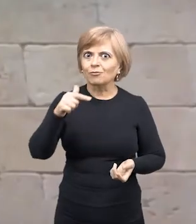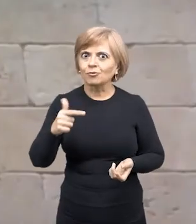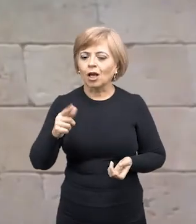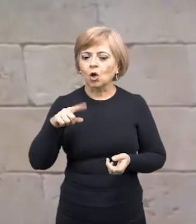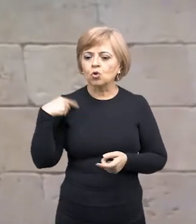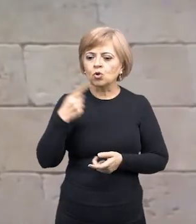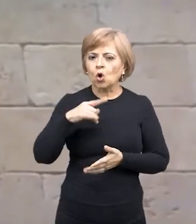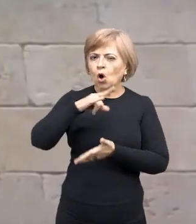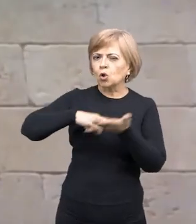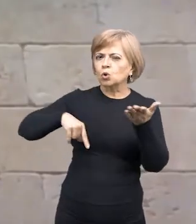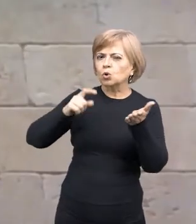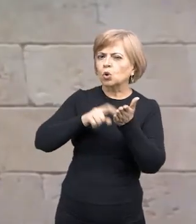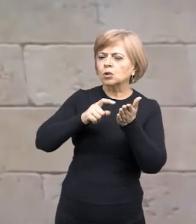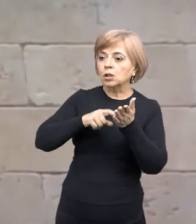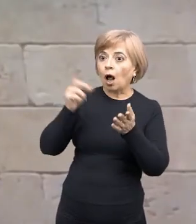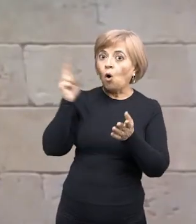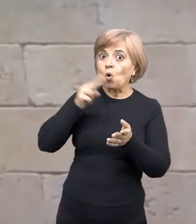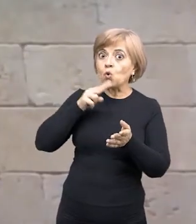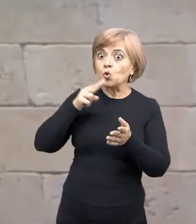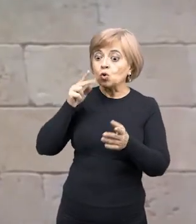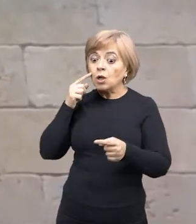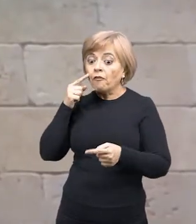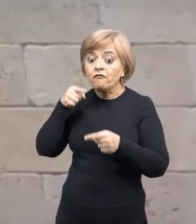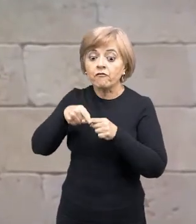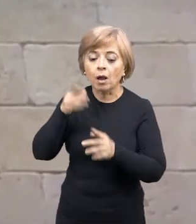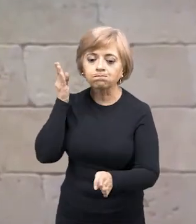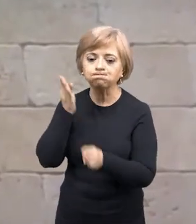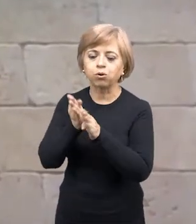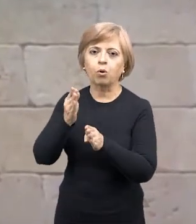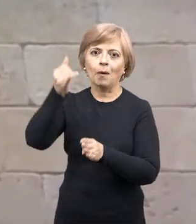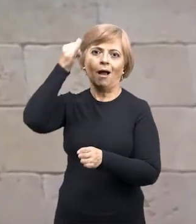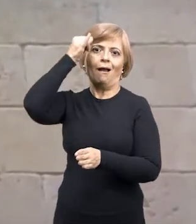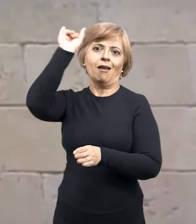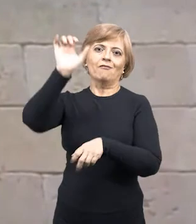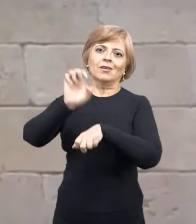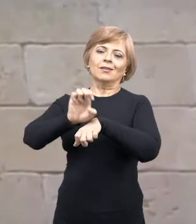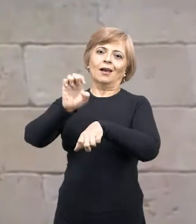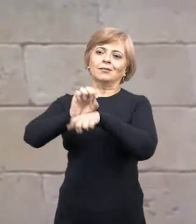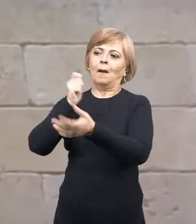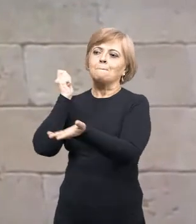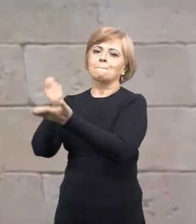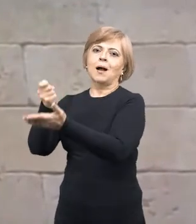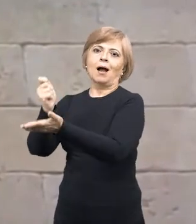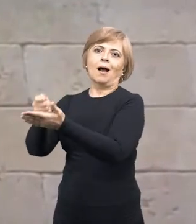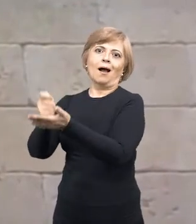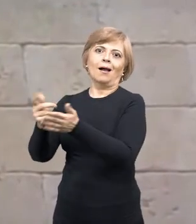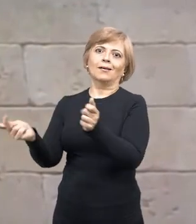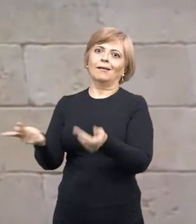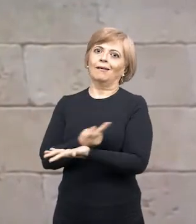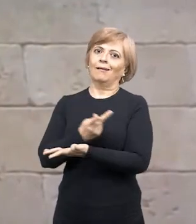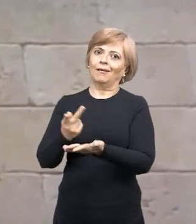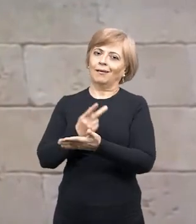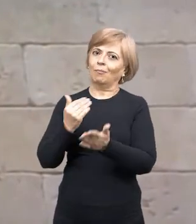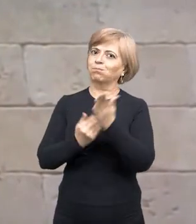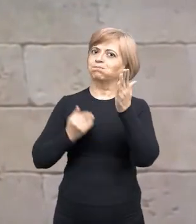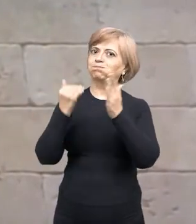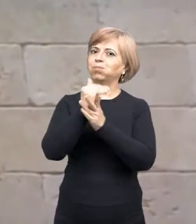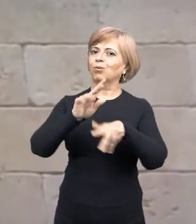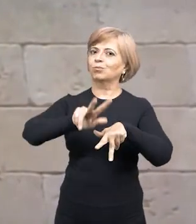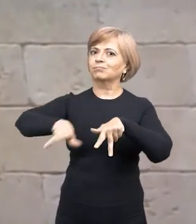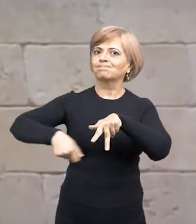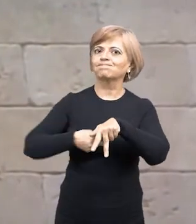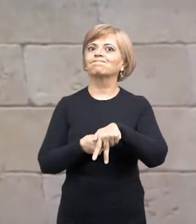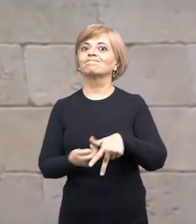e nós conseguimos uma tutela de urgência para evitar que o Estado fizesse pagamentos já sabidamente superfaturados. Em